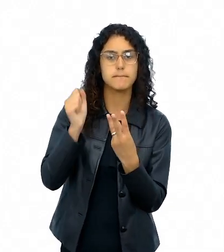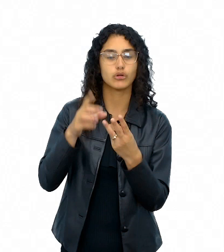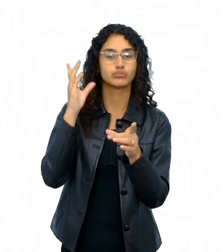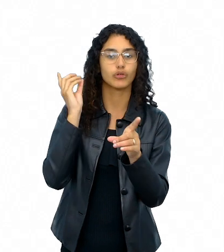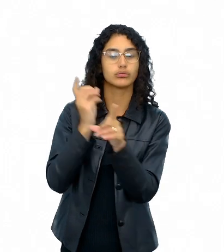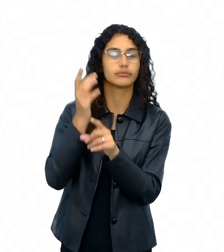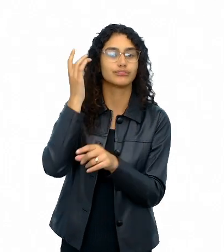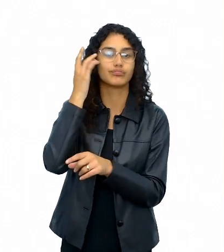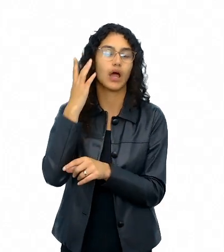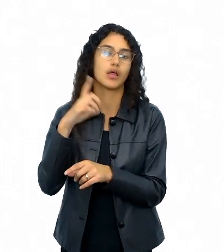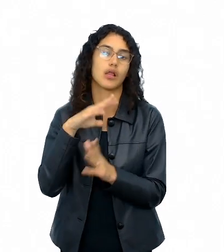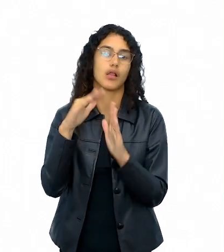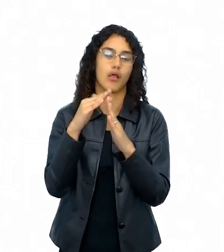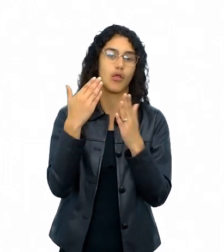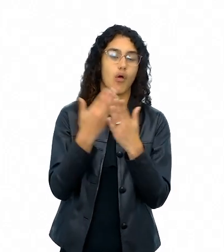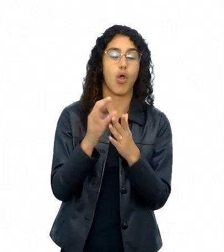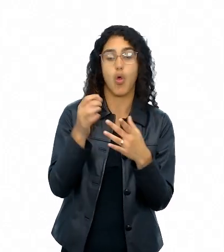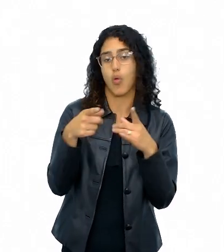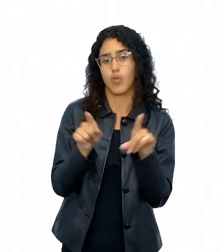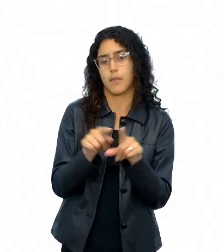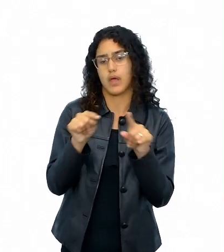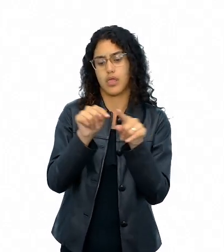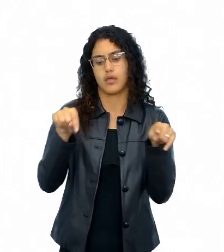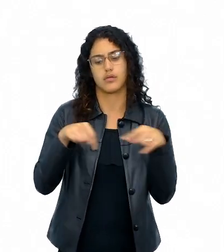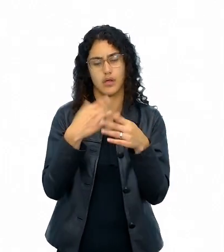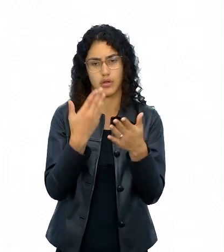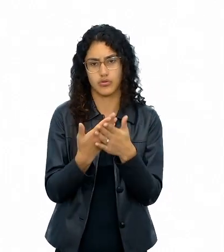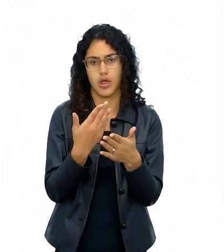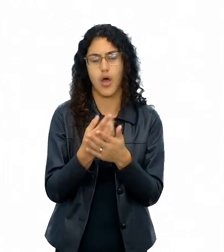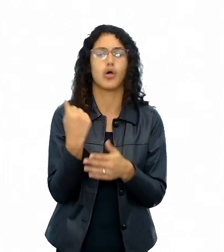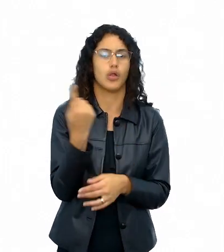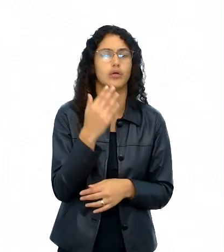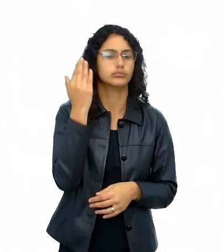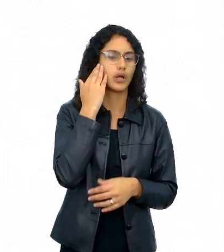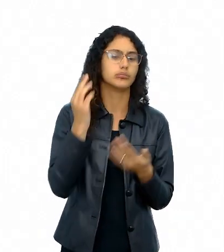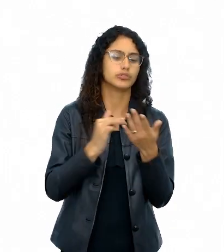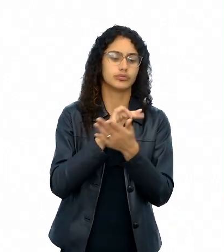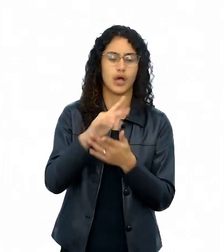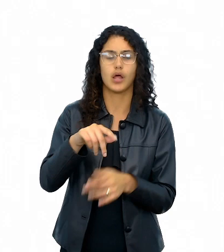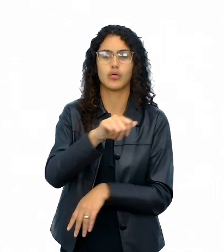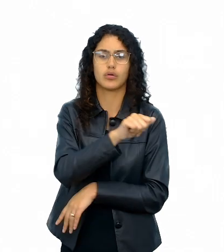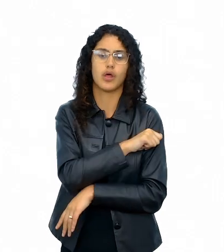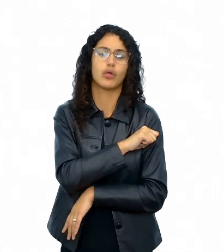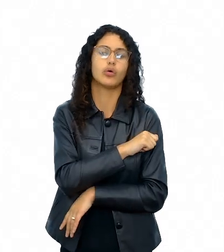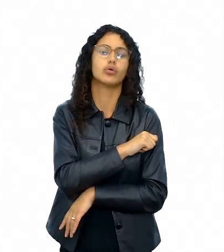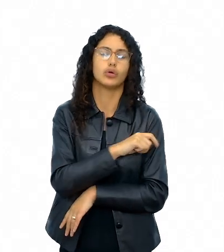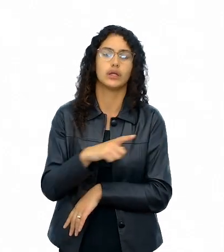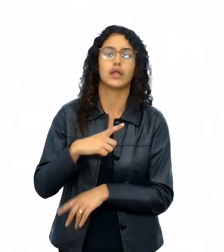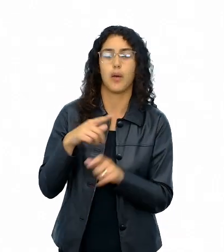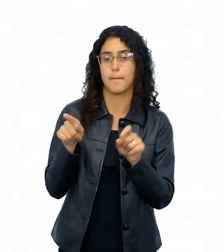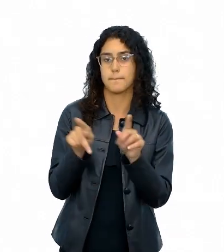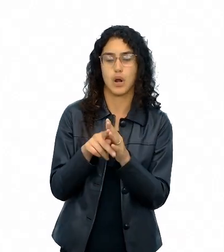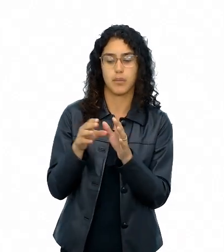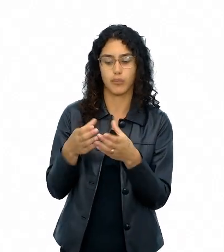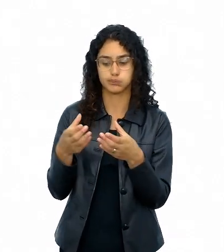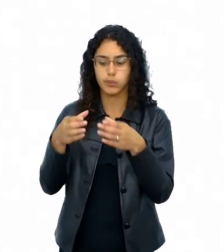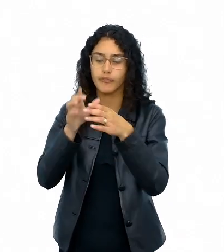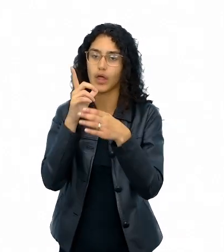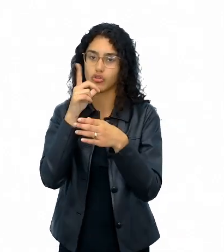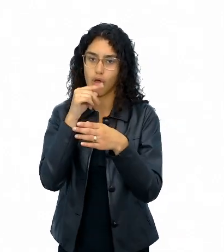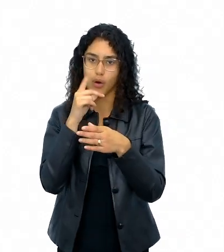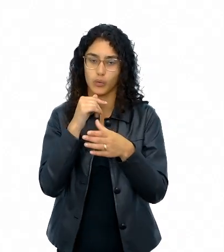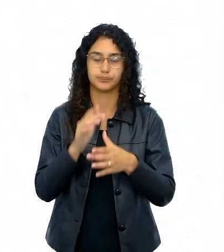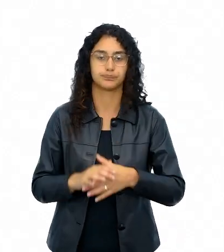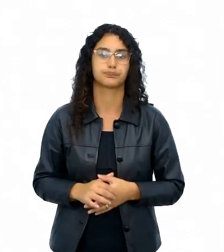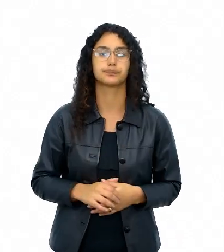encontrar facilmente na escola ou até mesmo na sala de aula, porque a gente sabe que muitos estudantes carregam a sua própria garrafinha de água,